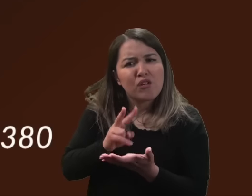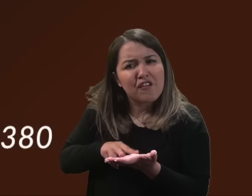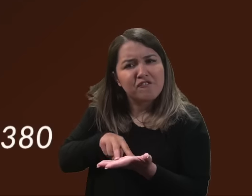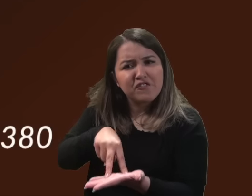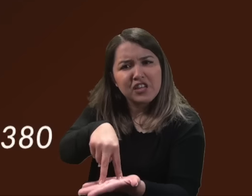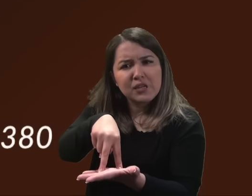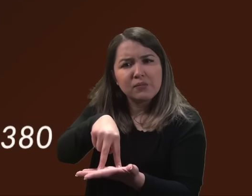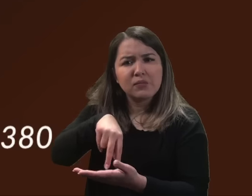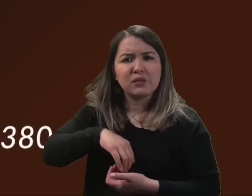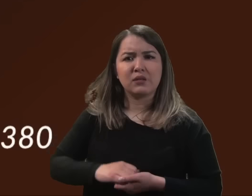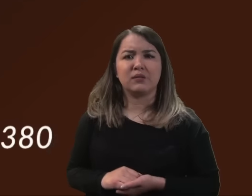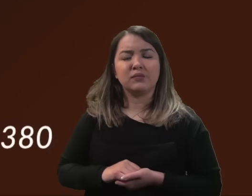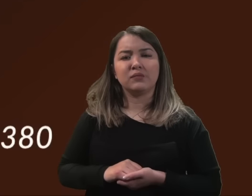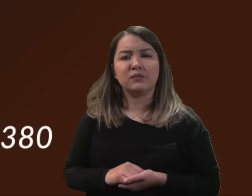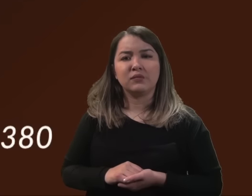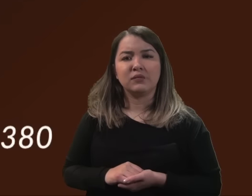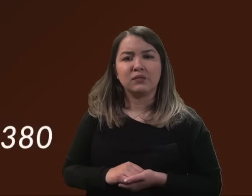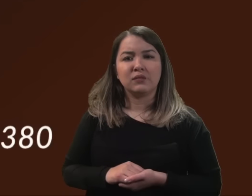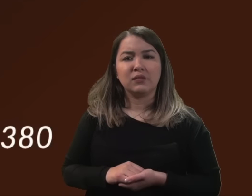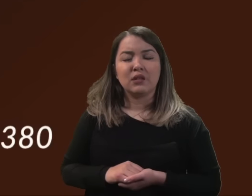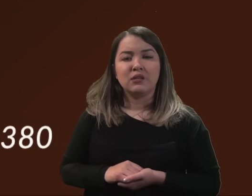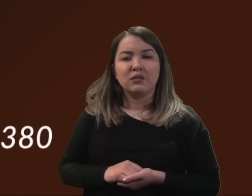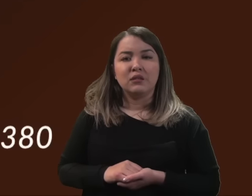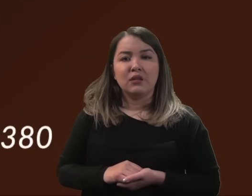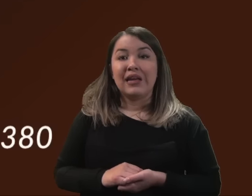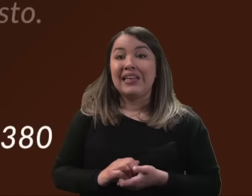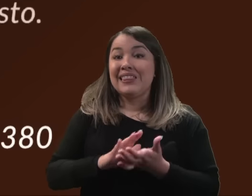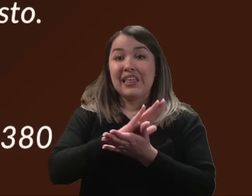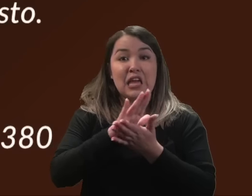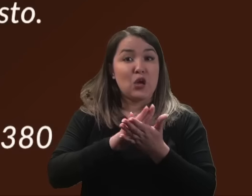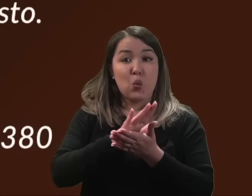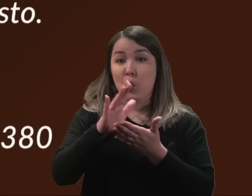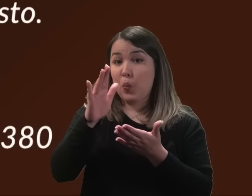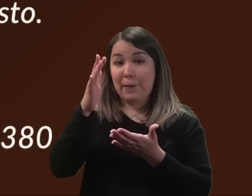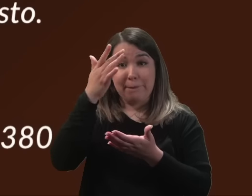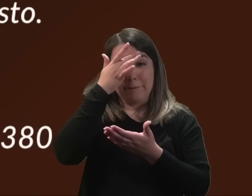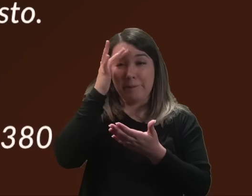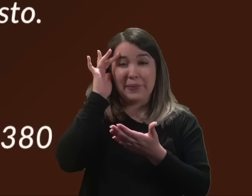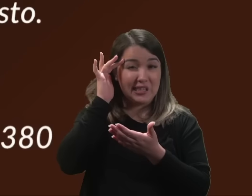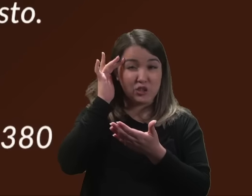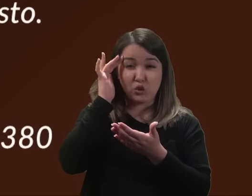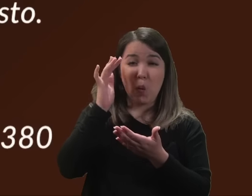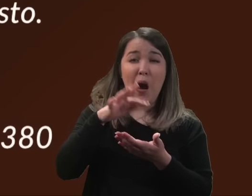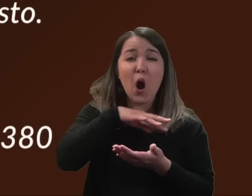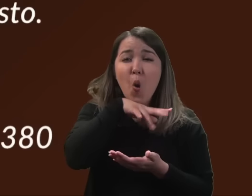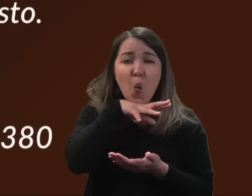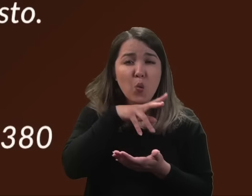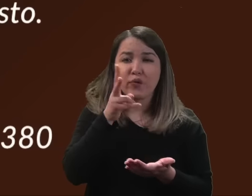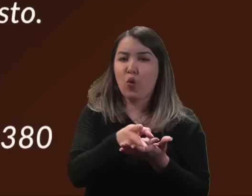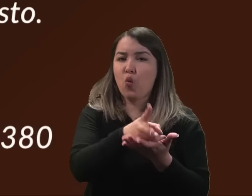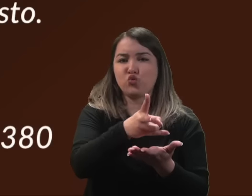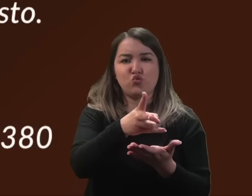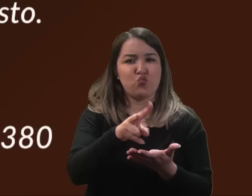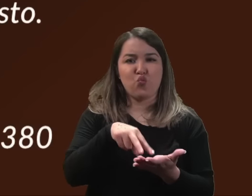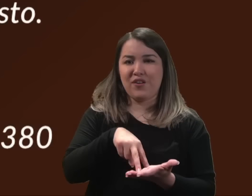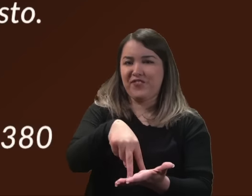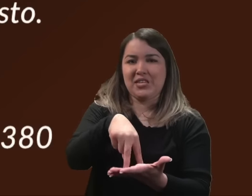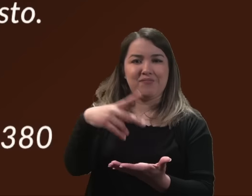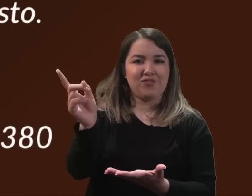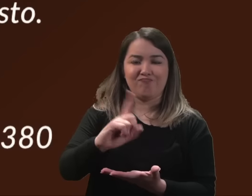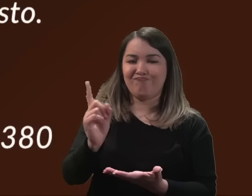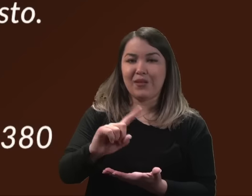terrível não obstante importa que tenha lugar ninguém senão os que vencerem pelo sangue do cordeiro e a palavra do seu